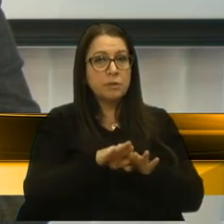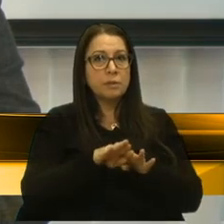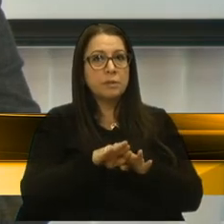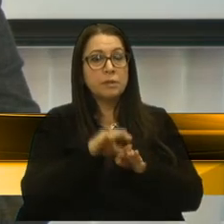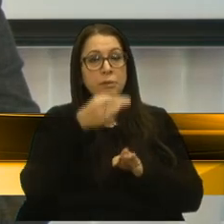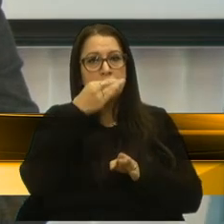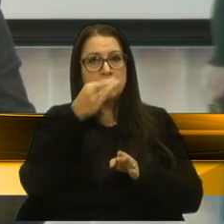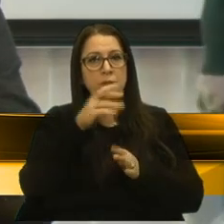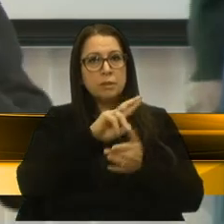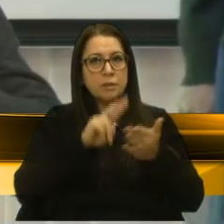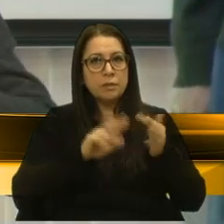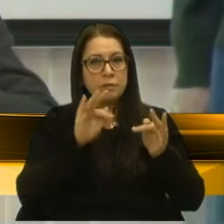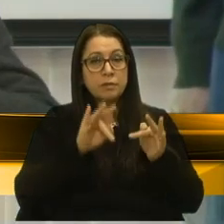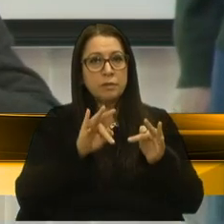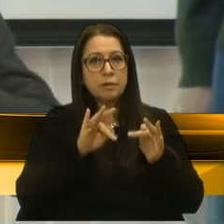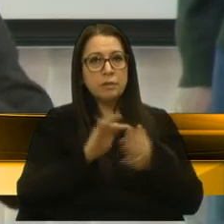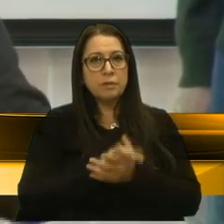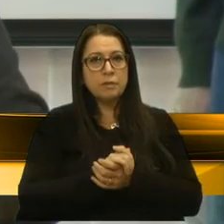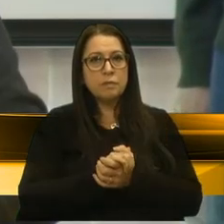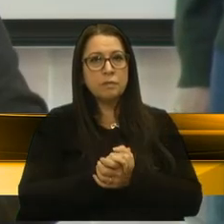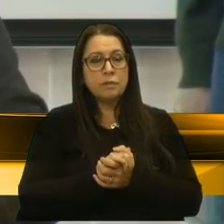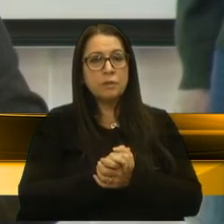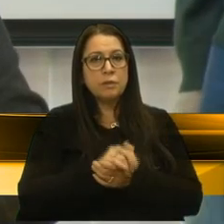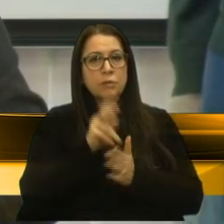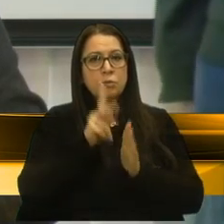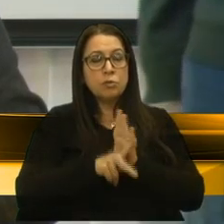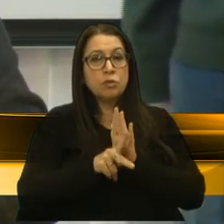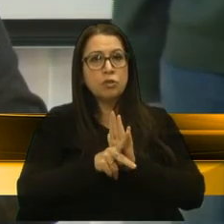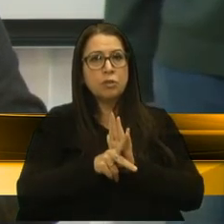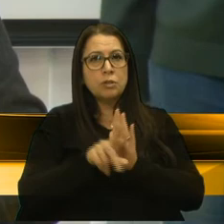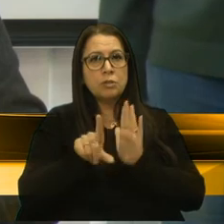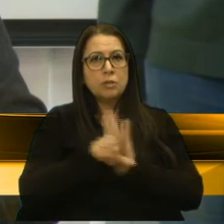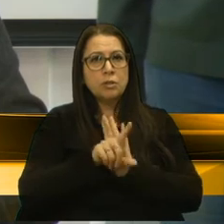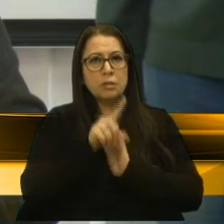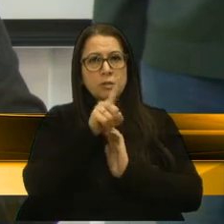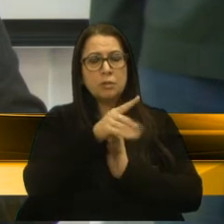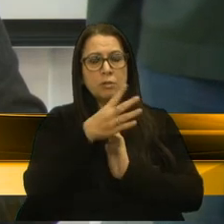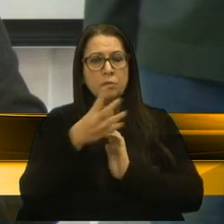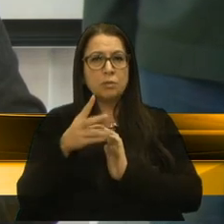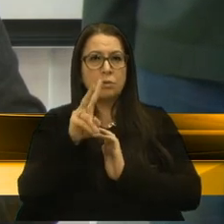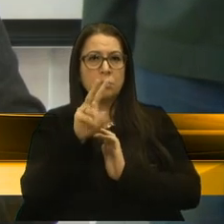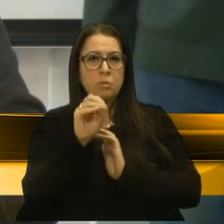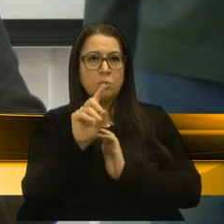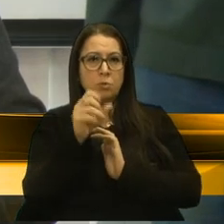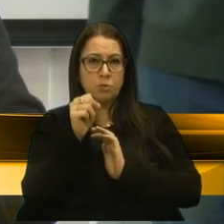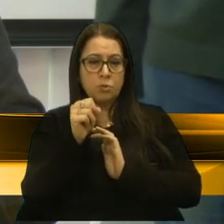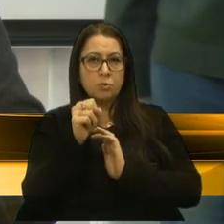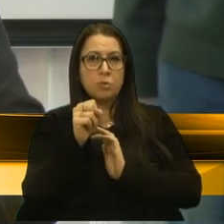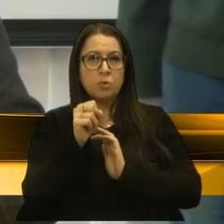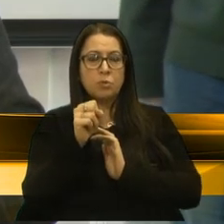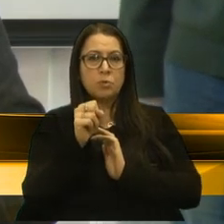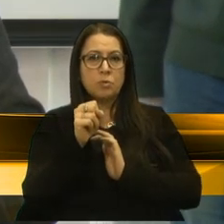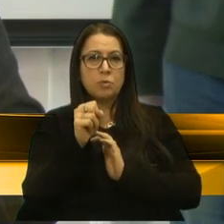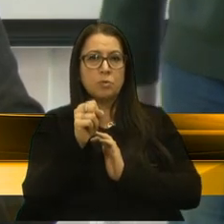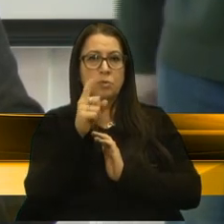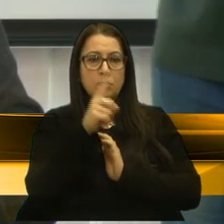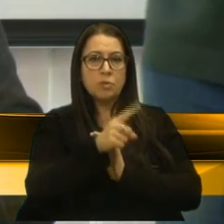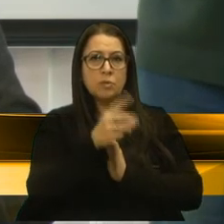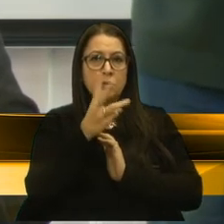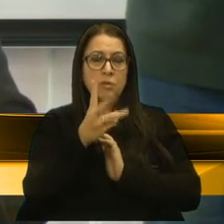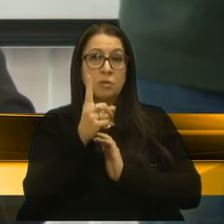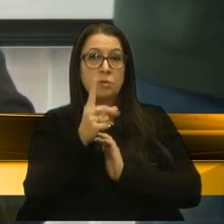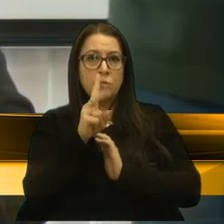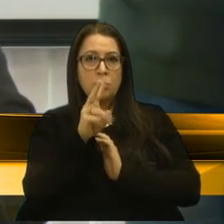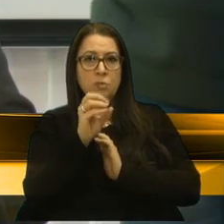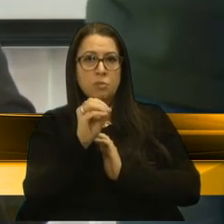os pareceres de redação final dos projetos de lei número 144 de 2018 e 131